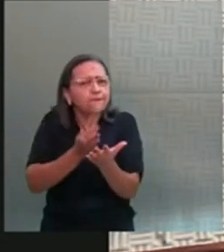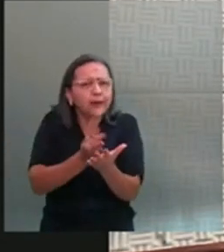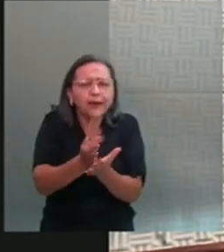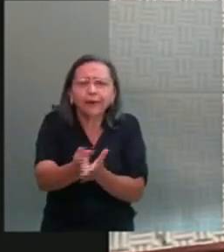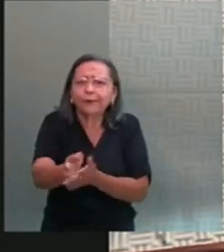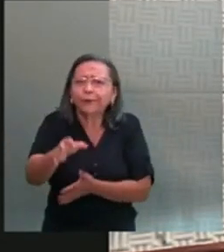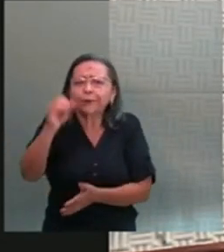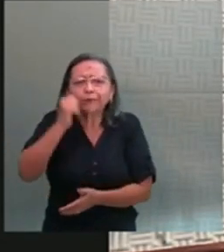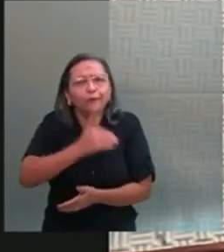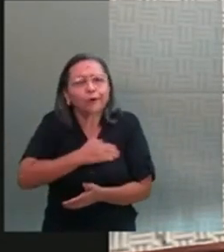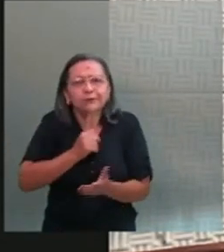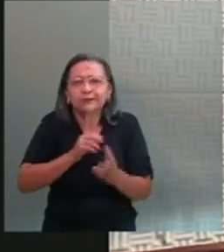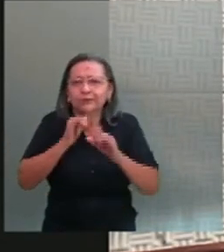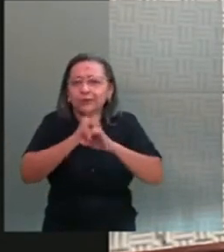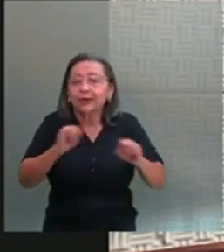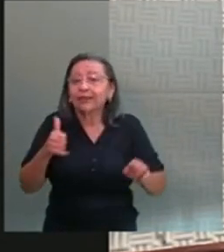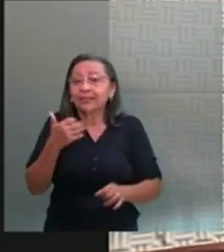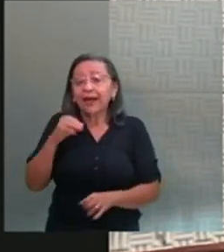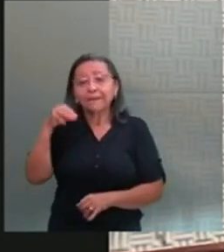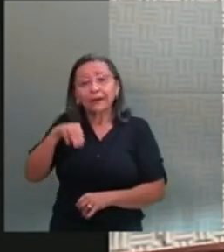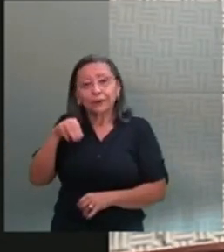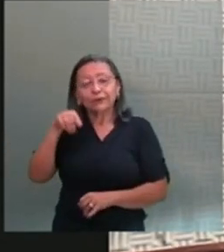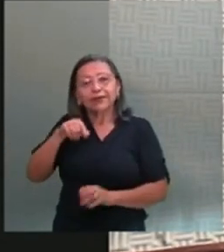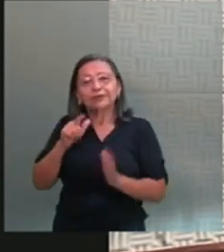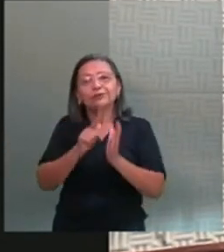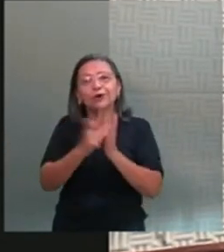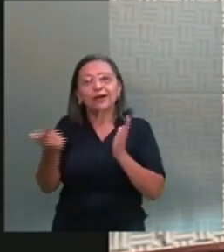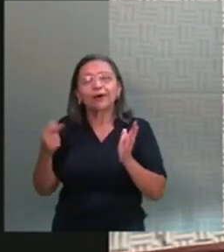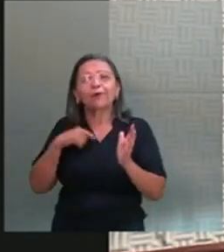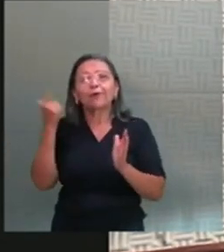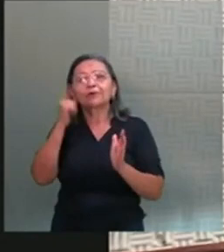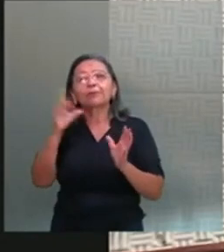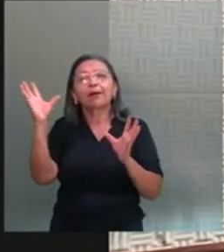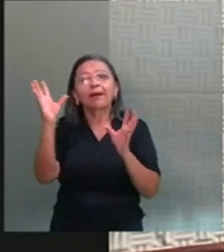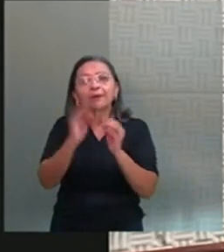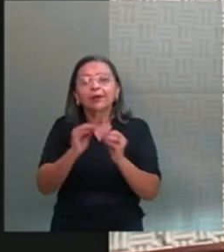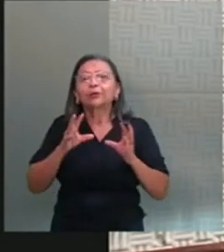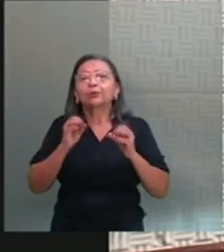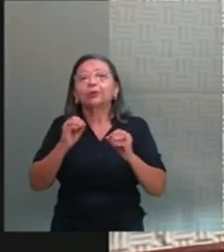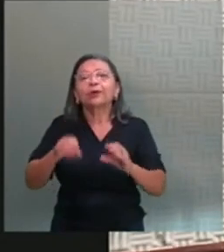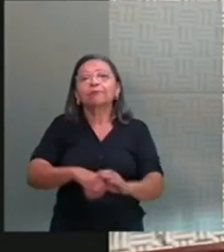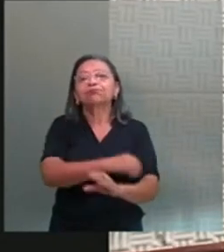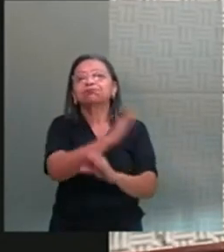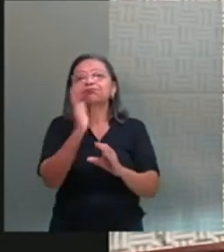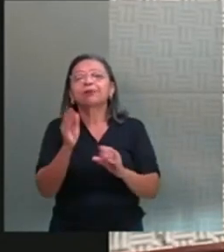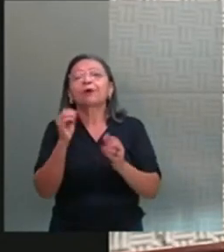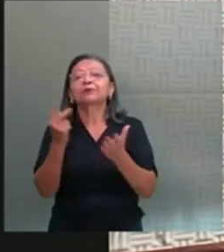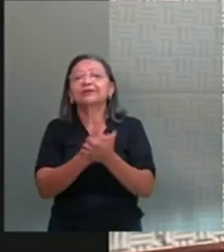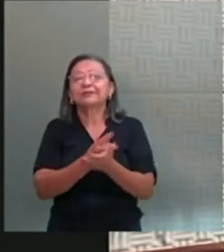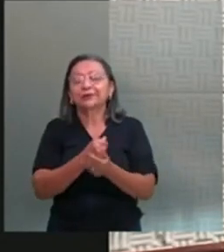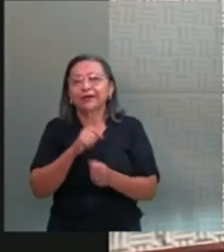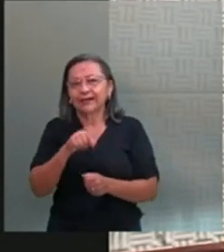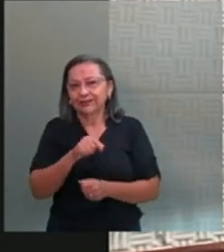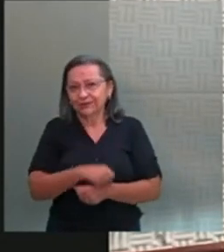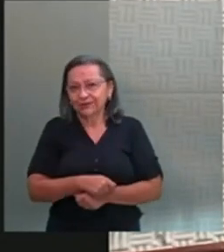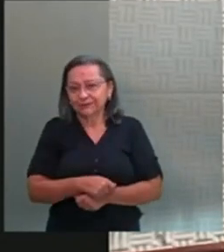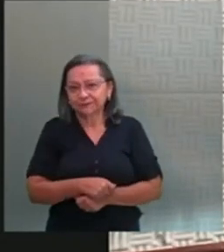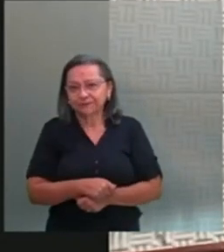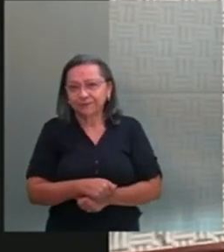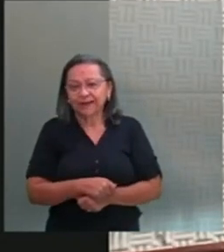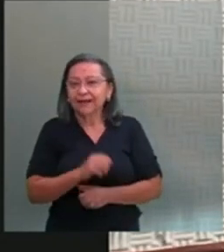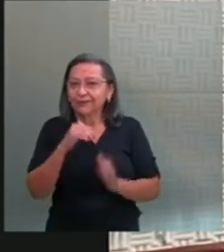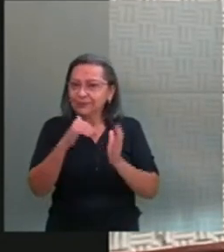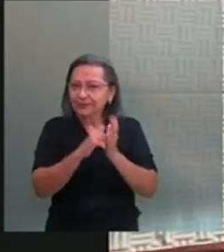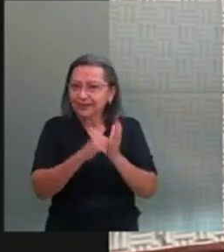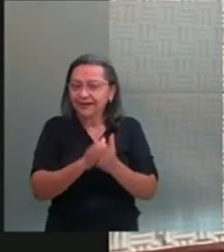noticiário, e em 10 minutos, nesse Jornal do Senado, nós conseguimos resumir tudo que de mais importante aconteceu naquele dia no